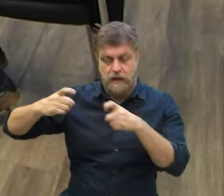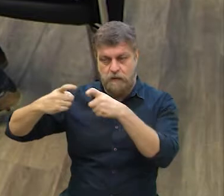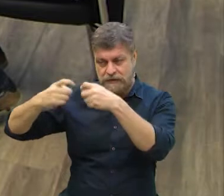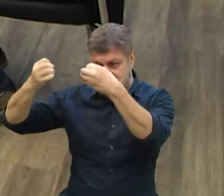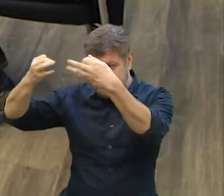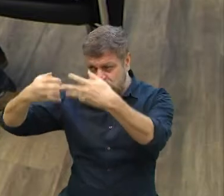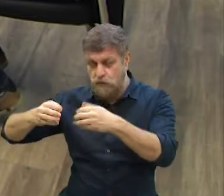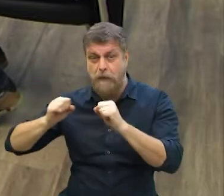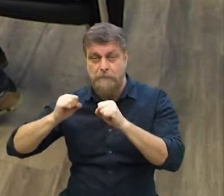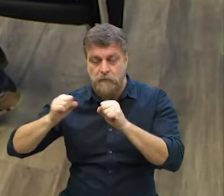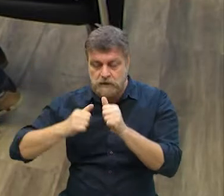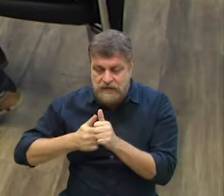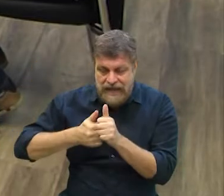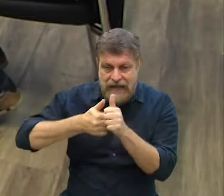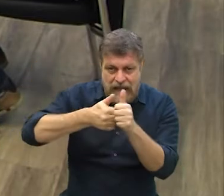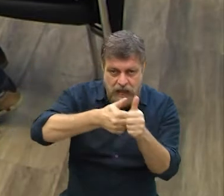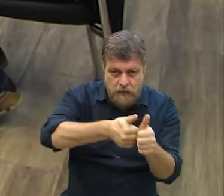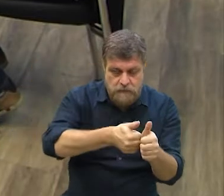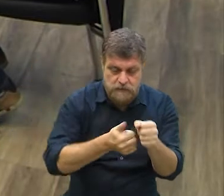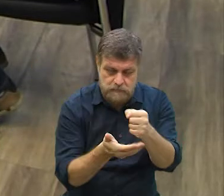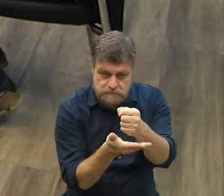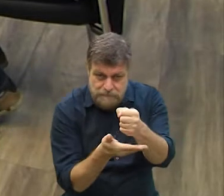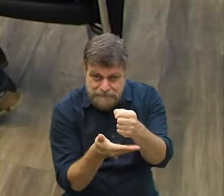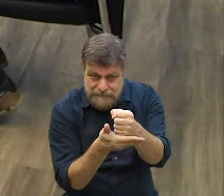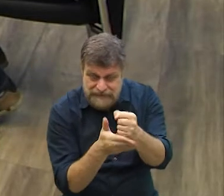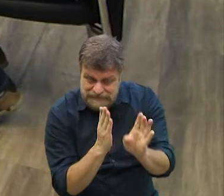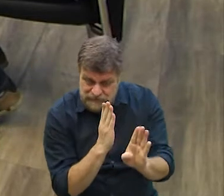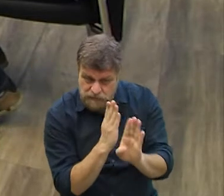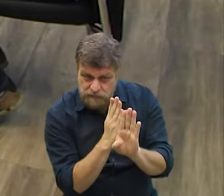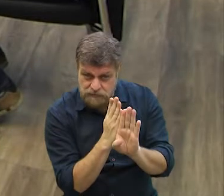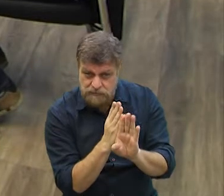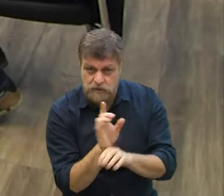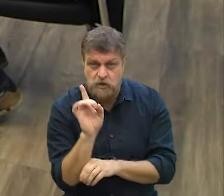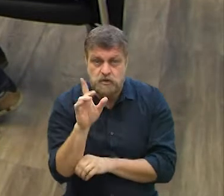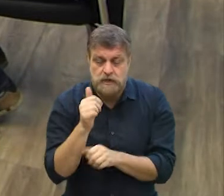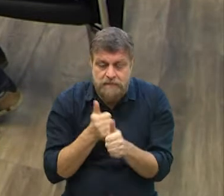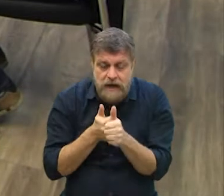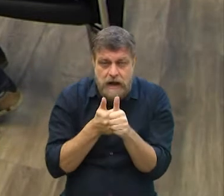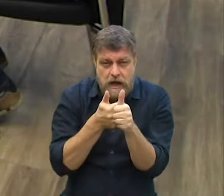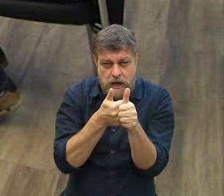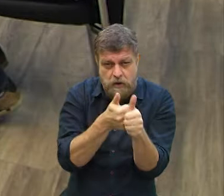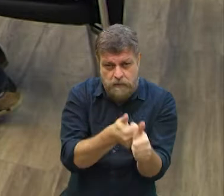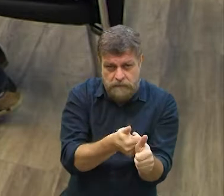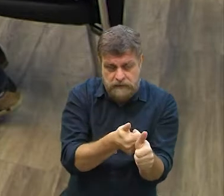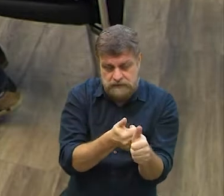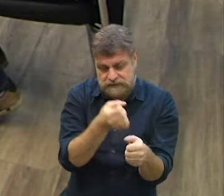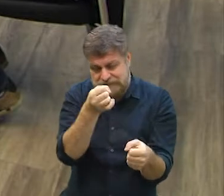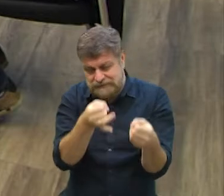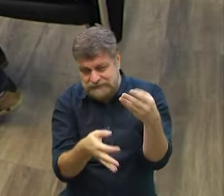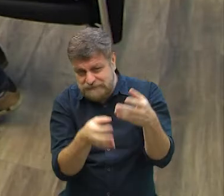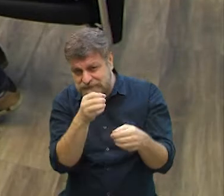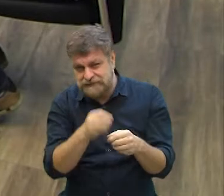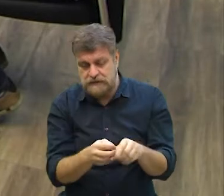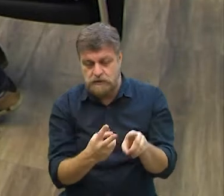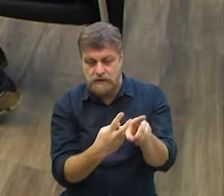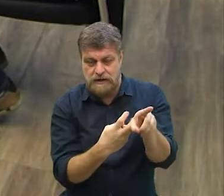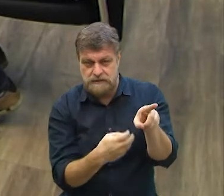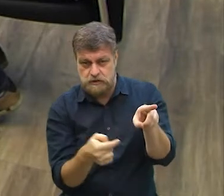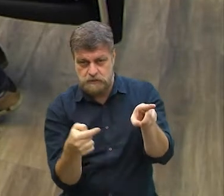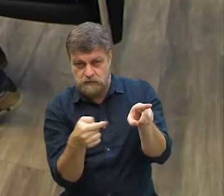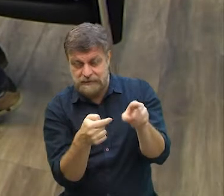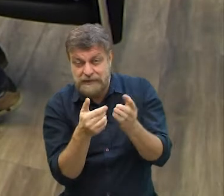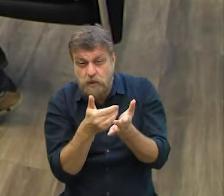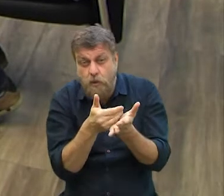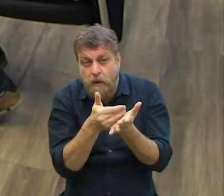do Alexandre, de que muitas vezes se você diagnosticou, você vai apenas acompanhar, ele está falando no caso do câncer